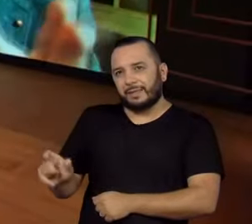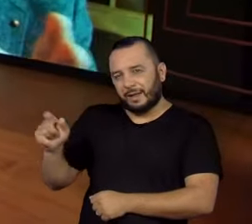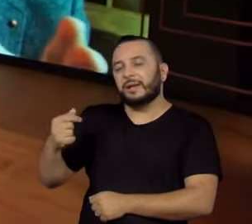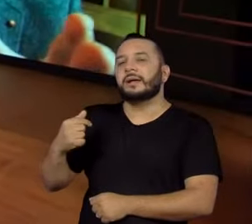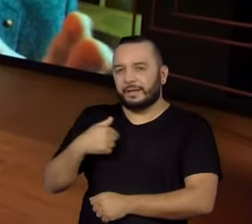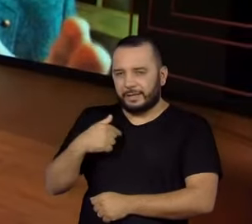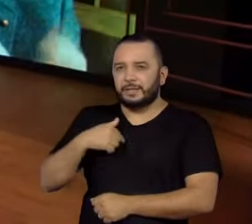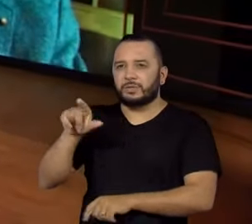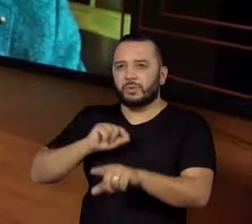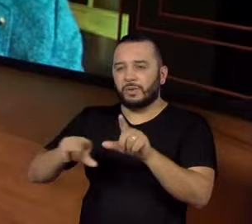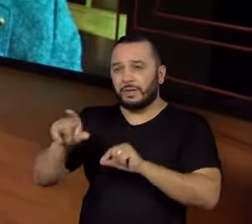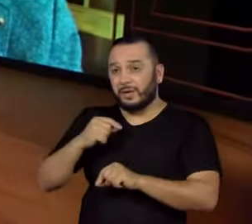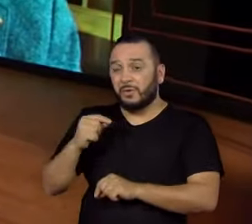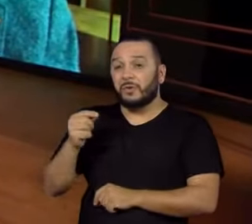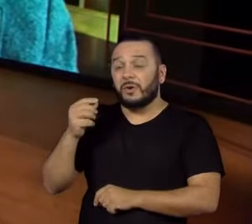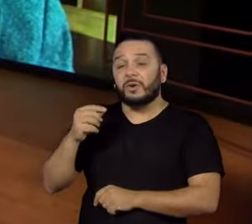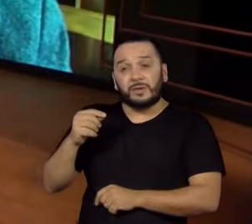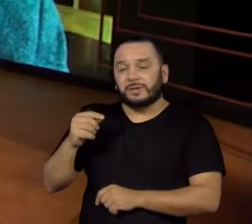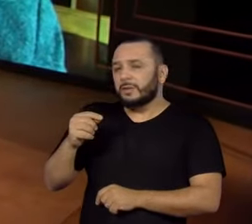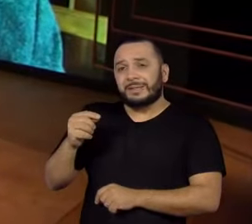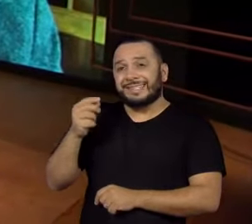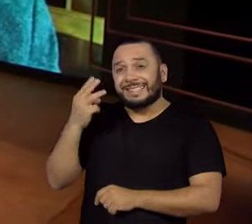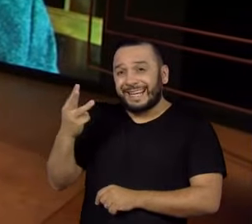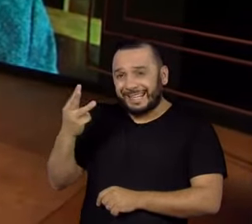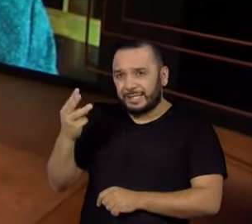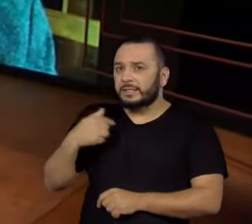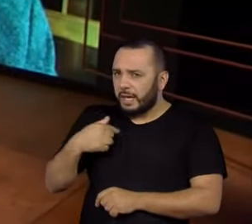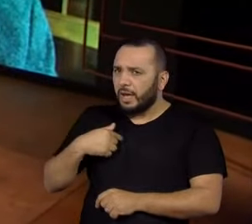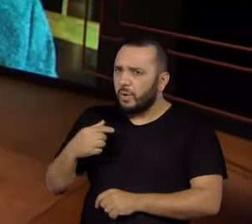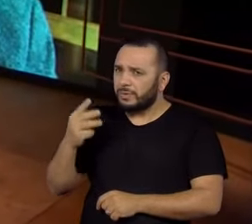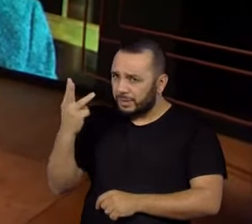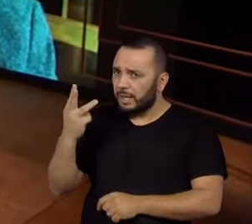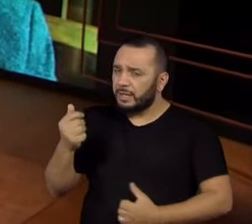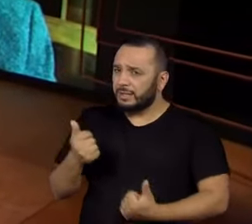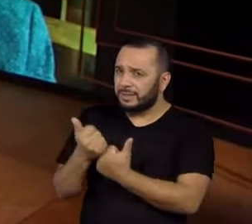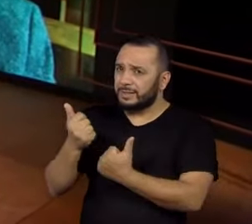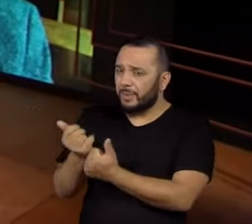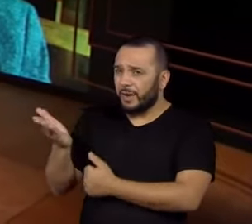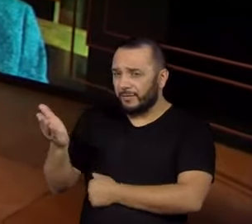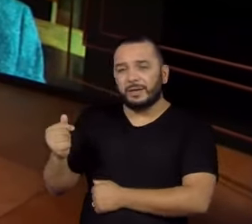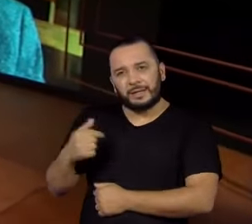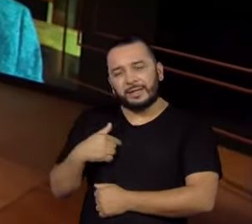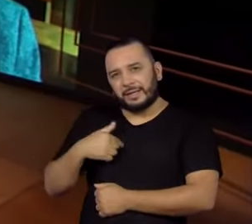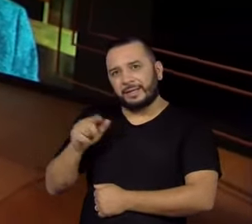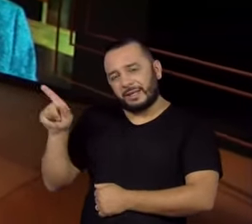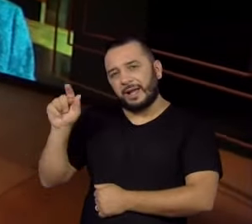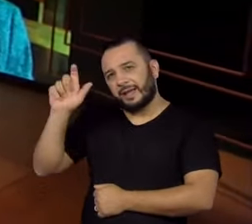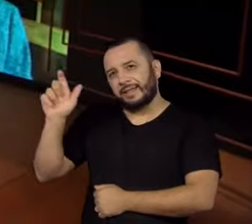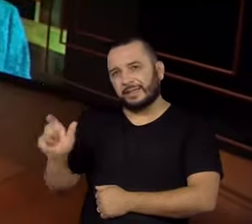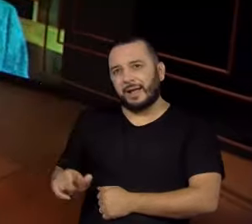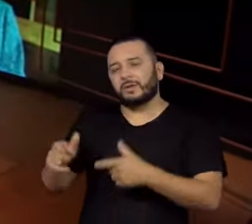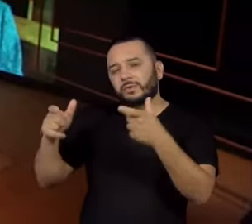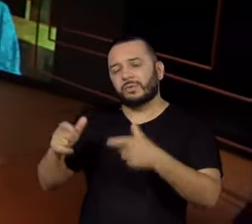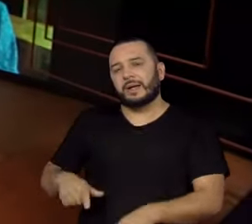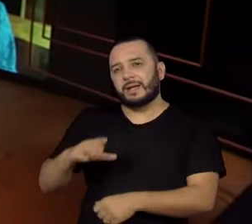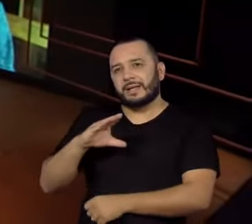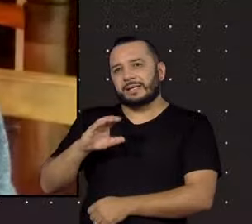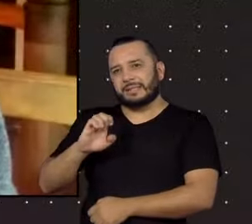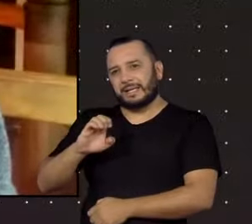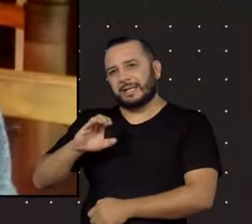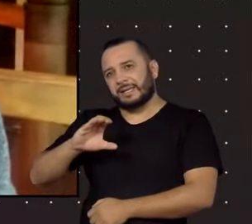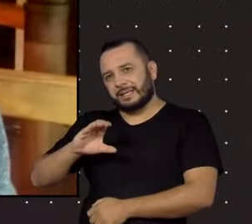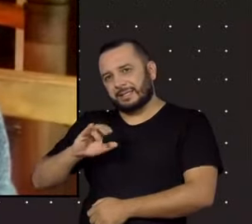27, ele selecionou 3. E ele me pediu para ser assistente dele. Então, nos cursos que ele dava na cidade de Taormina, no sul da Itália, na Sicília, eu